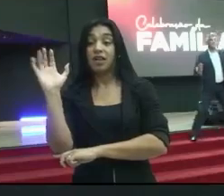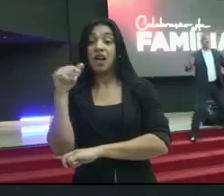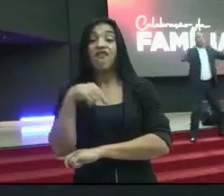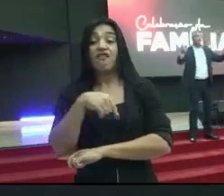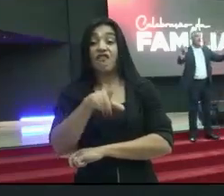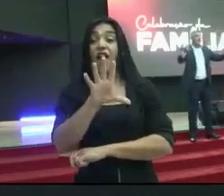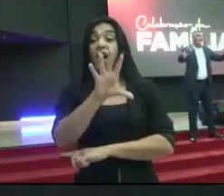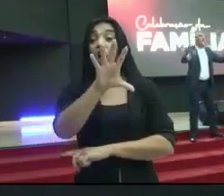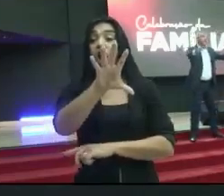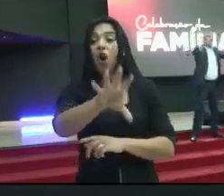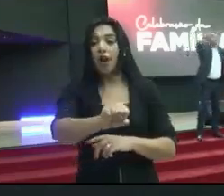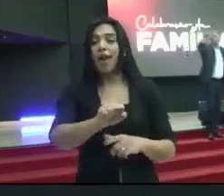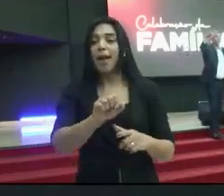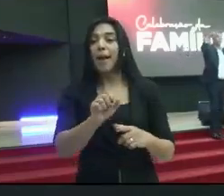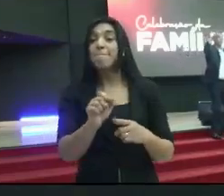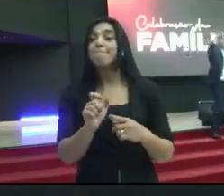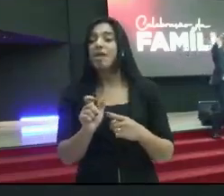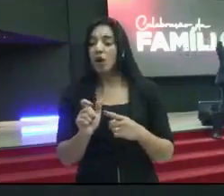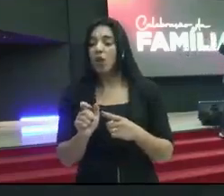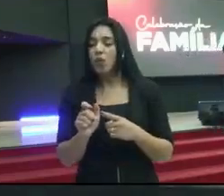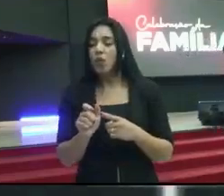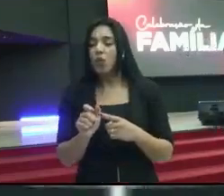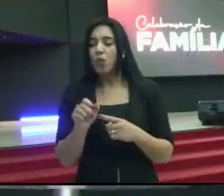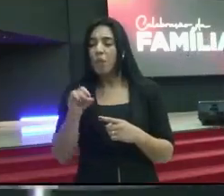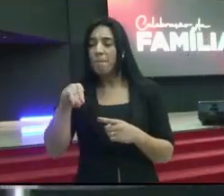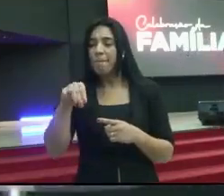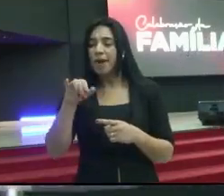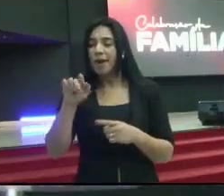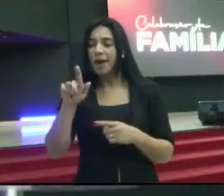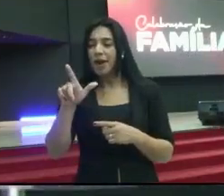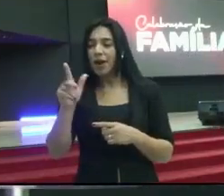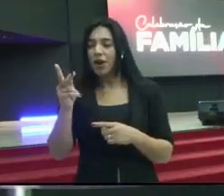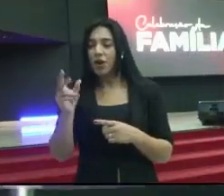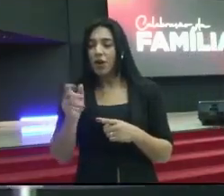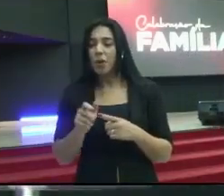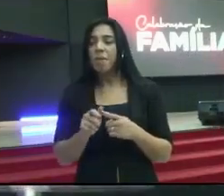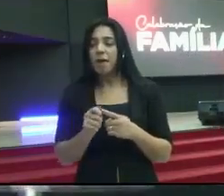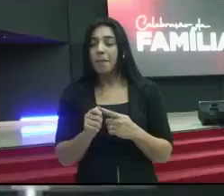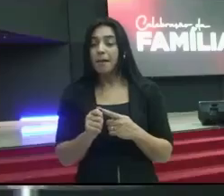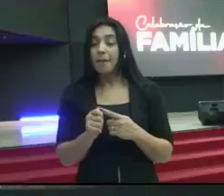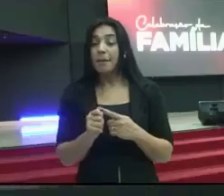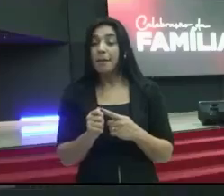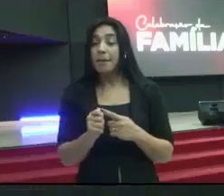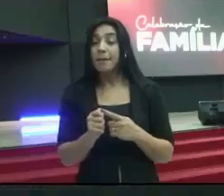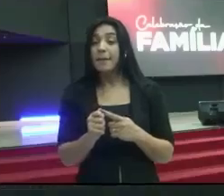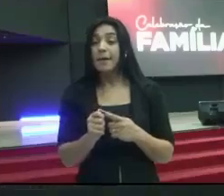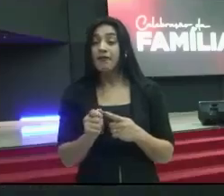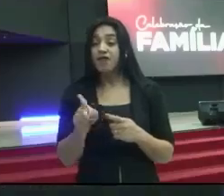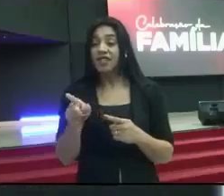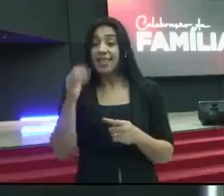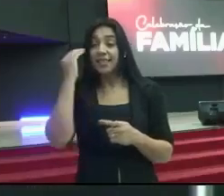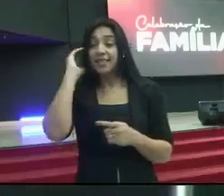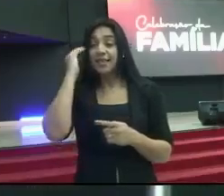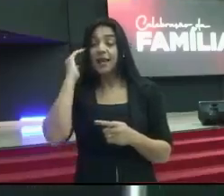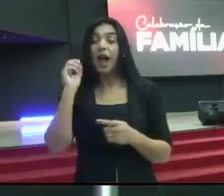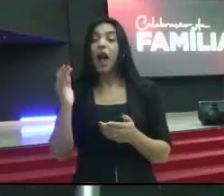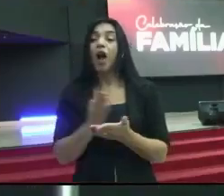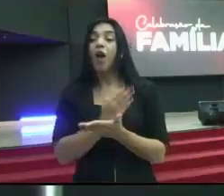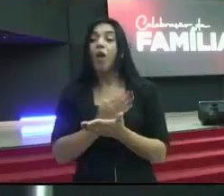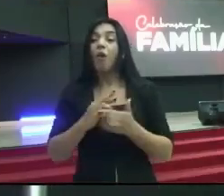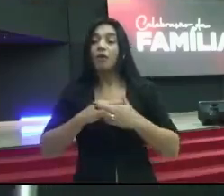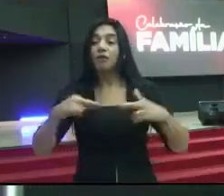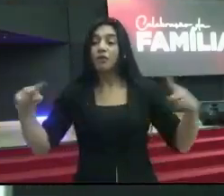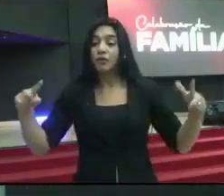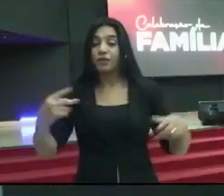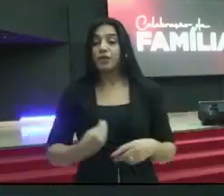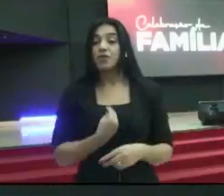e sem saber, é isso que eu quero que você entenda hoje. Olhe para cá. Eu quero que você entenda que algumas coisas na